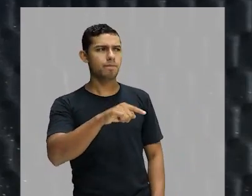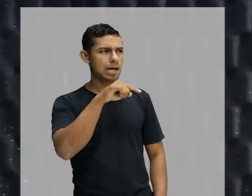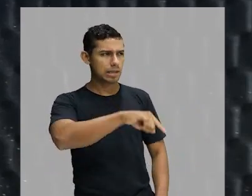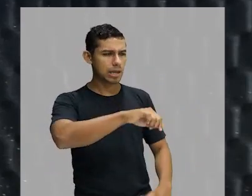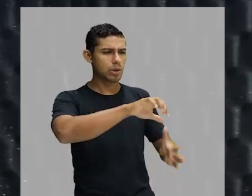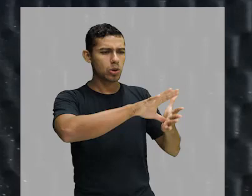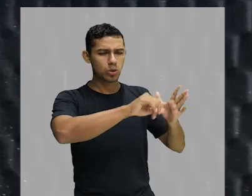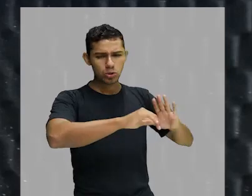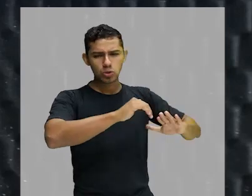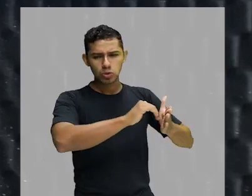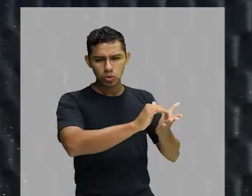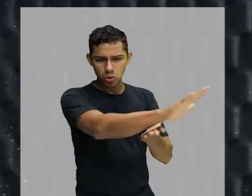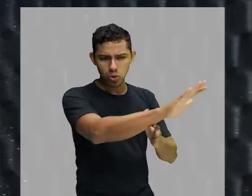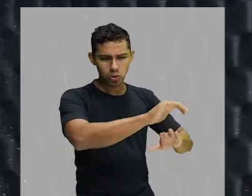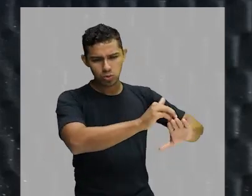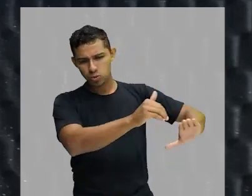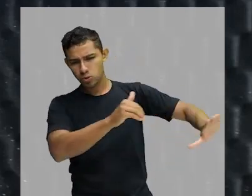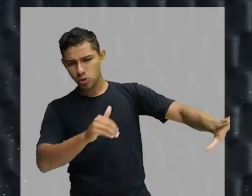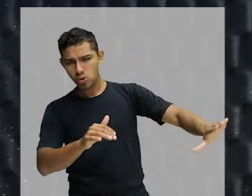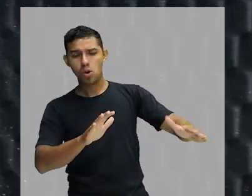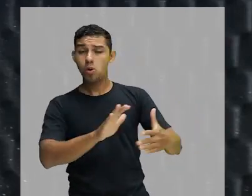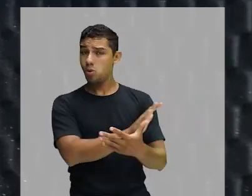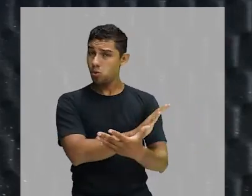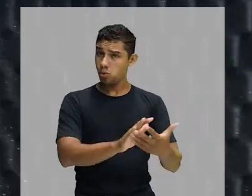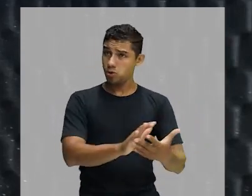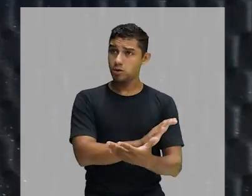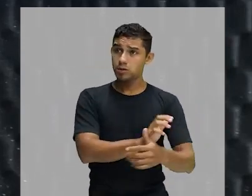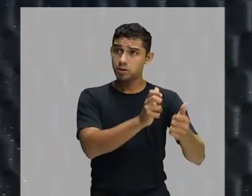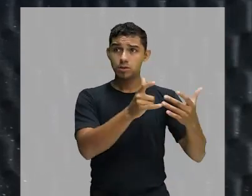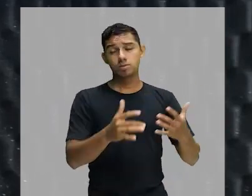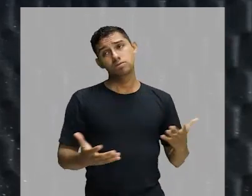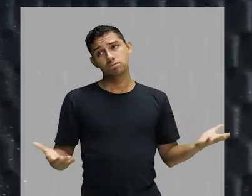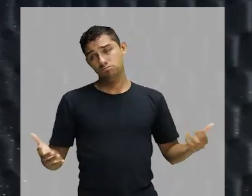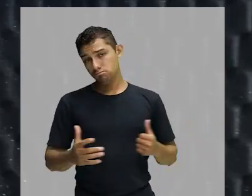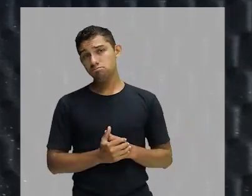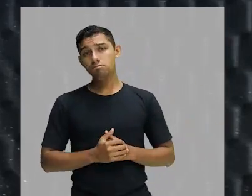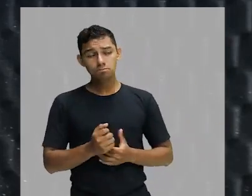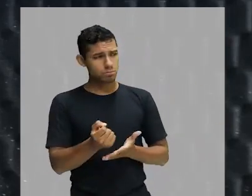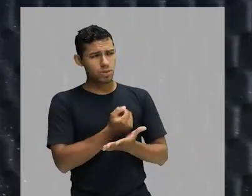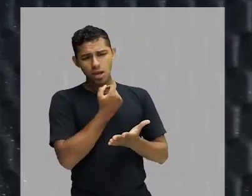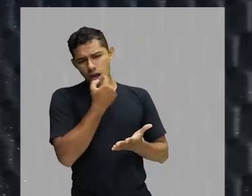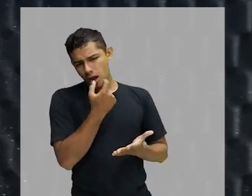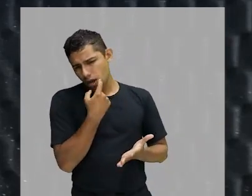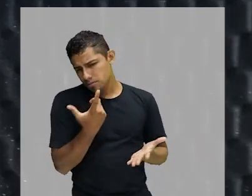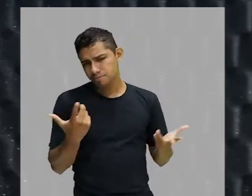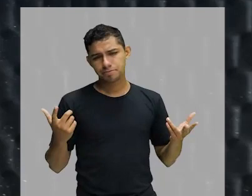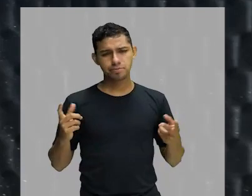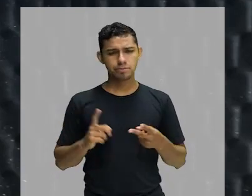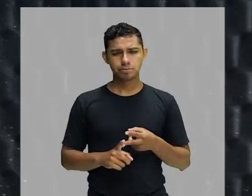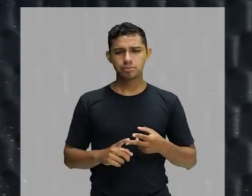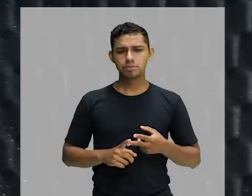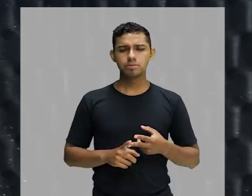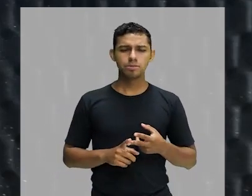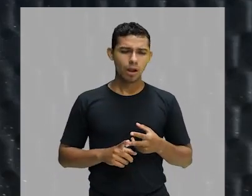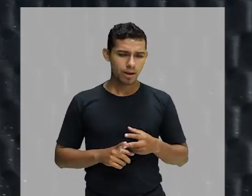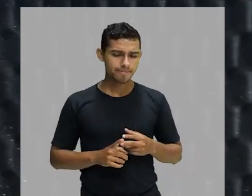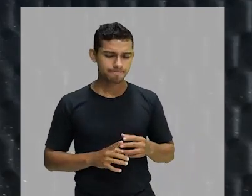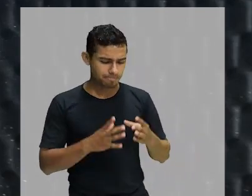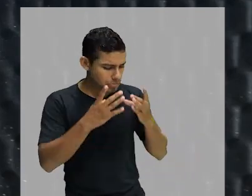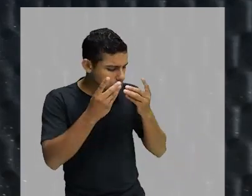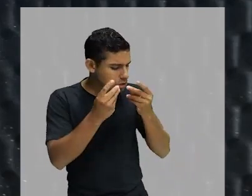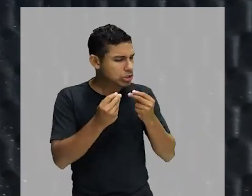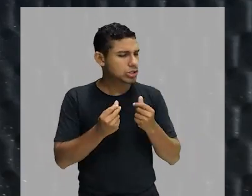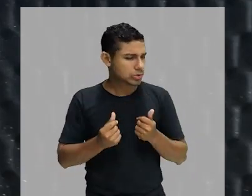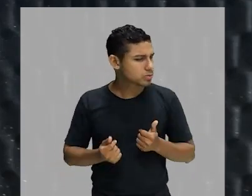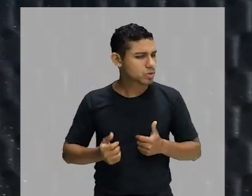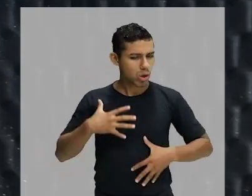de afastamento, de alguns estudos que já são realizados que dizem, determinada substância, ela para ser diluída